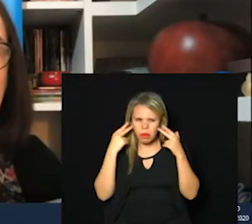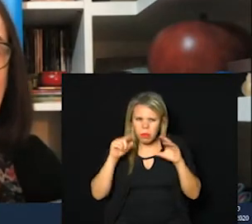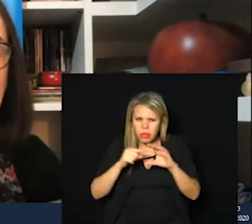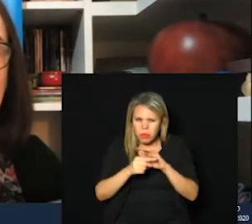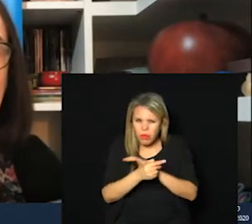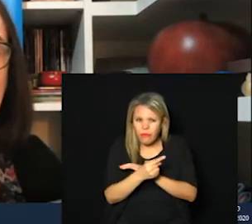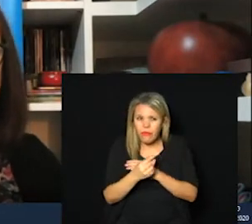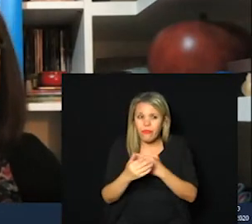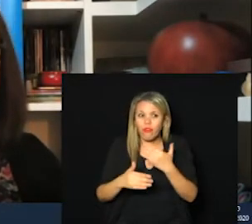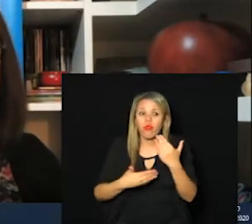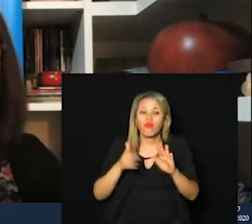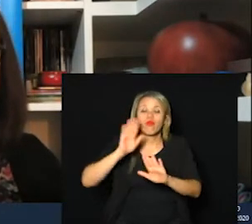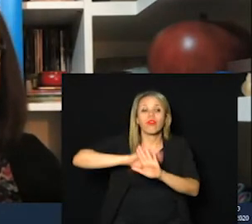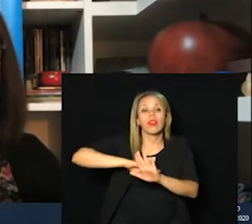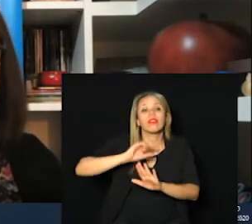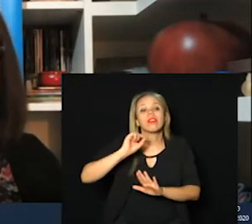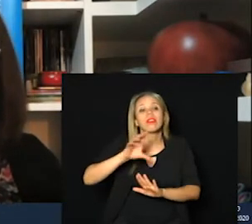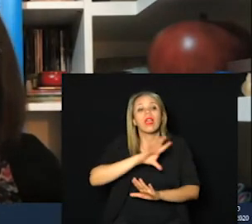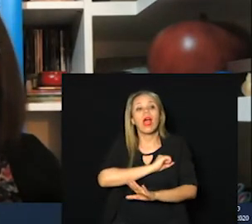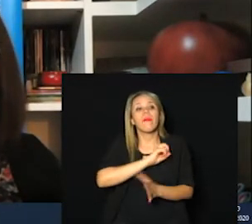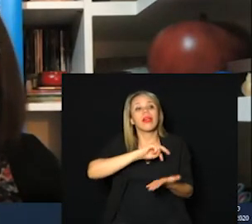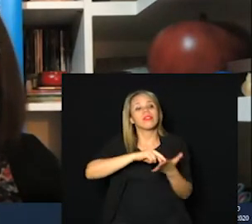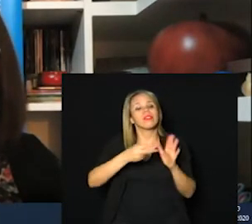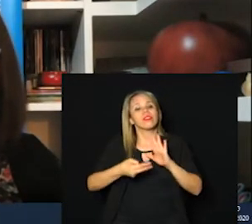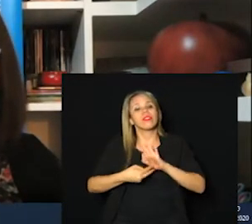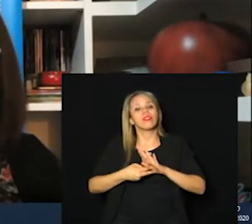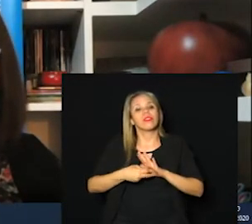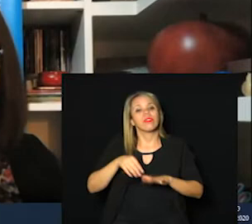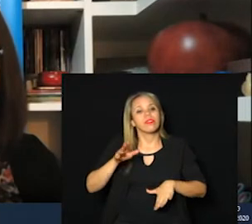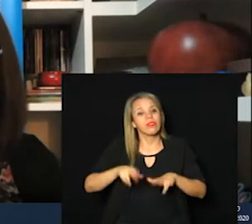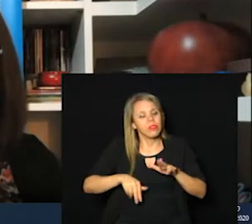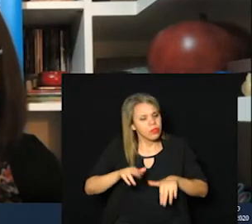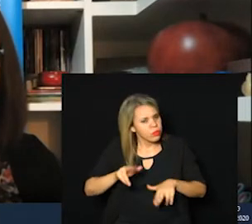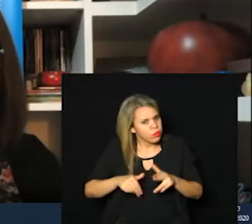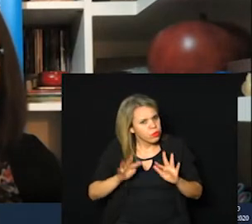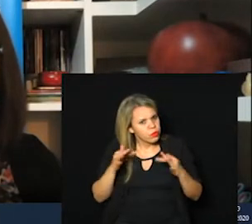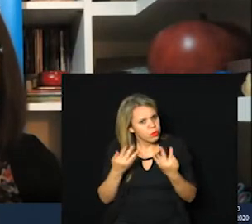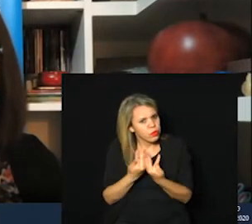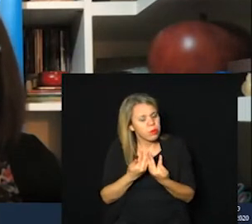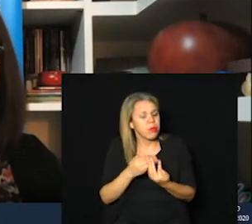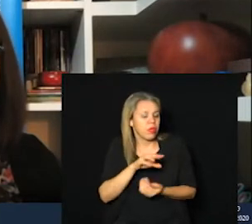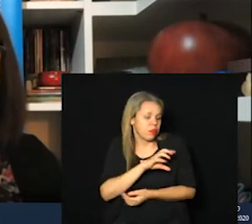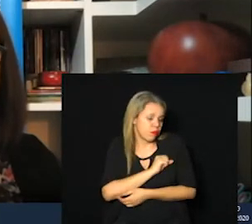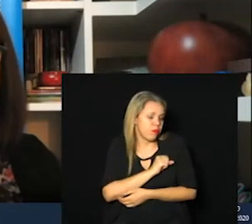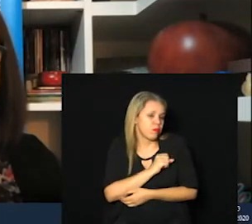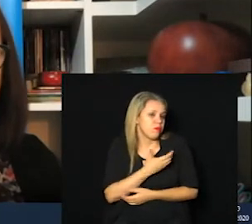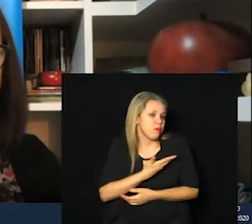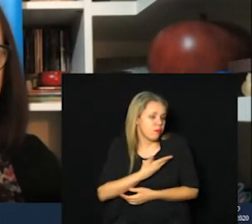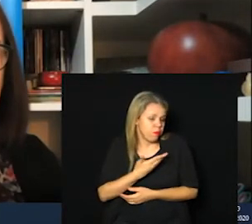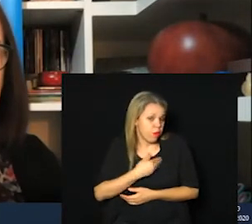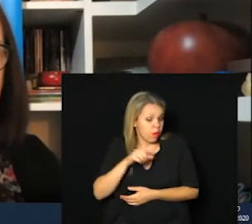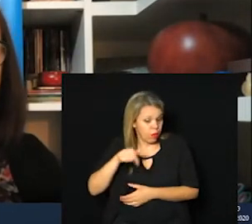simplesmente natural, muitas vezes dirigido quase unicamente à família e aos amigos. Aqui o amor deve ser orientado a todos,